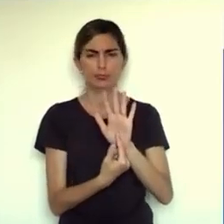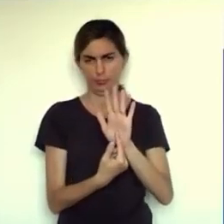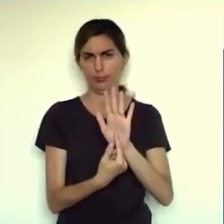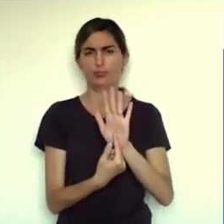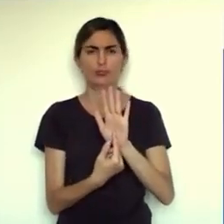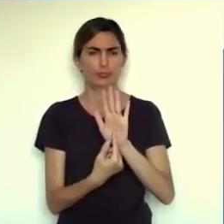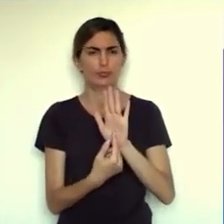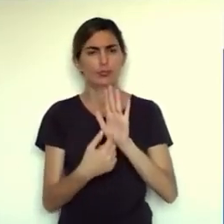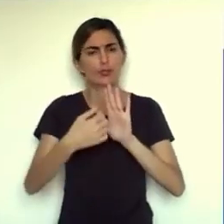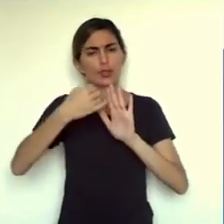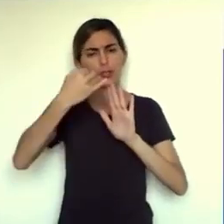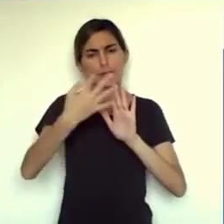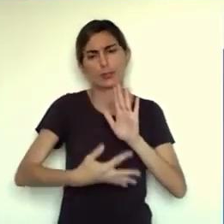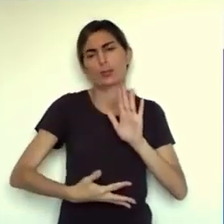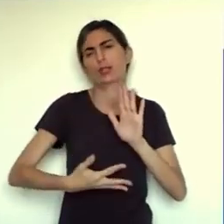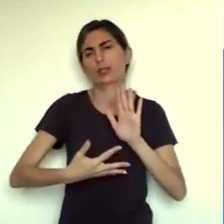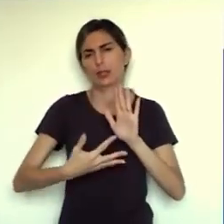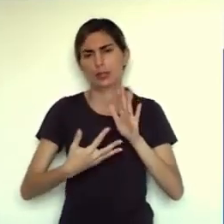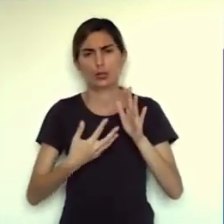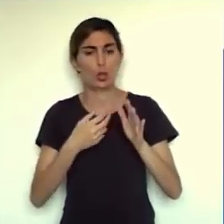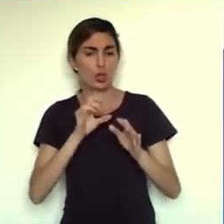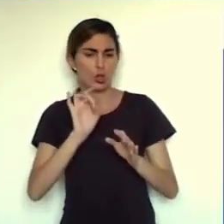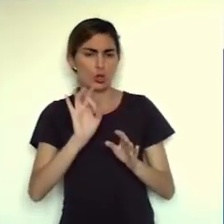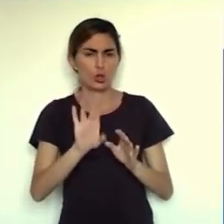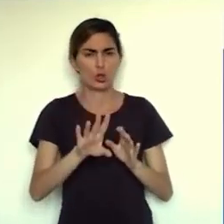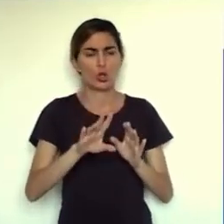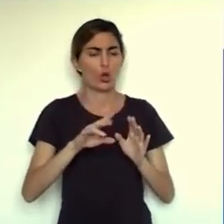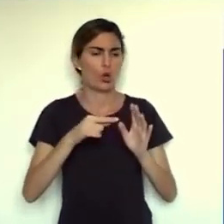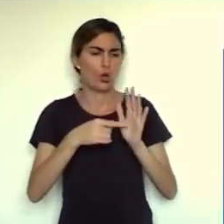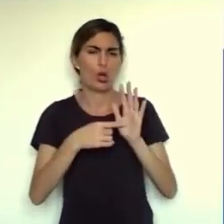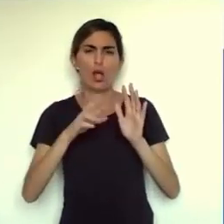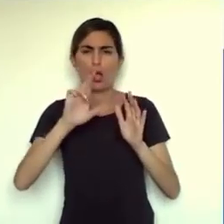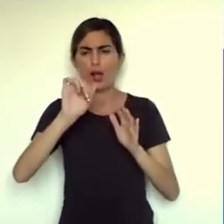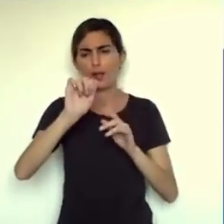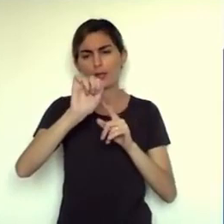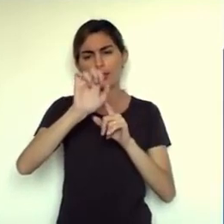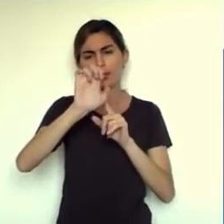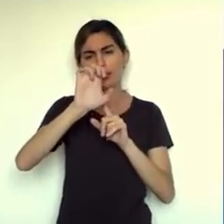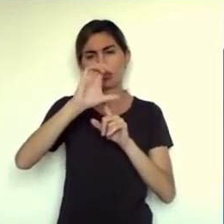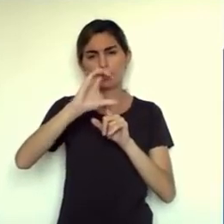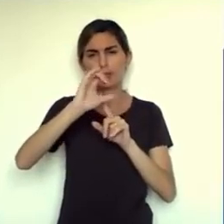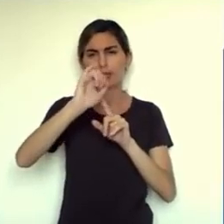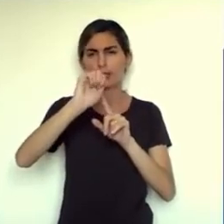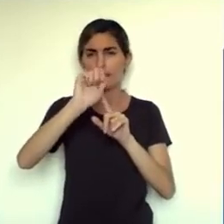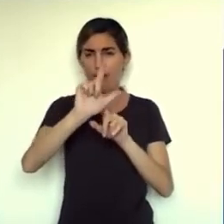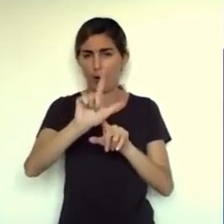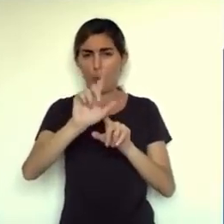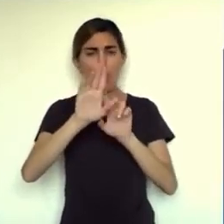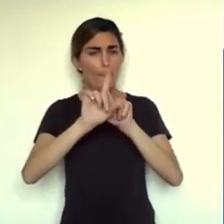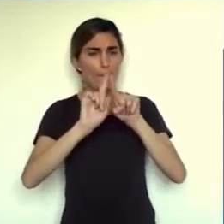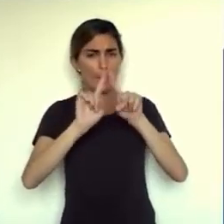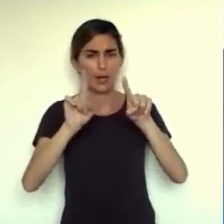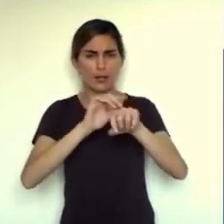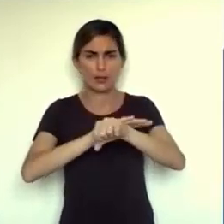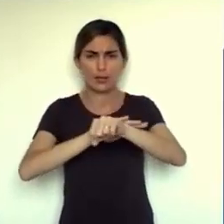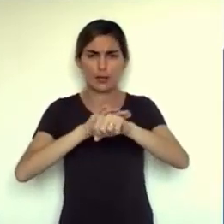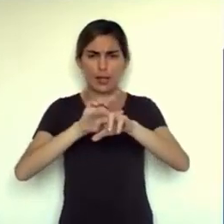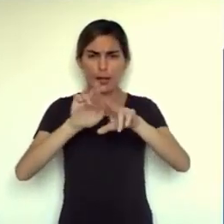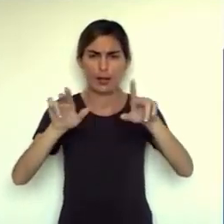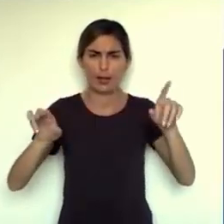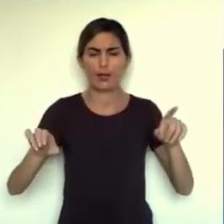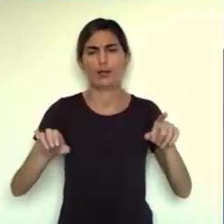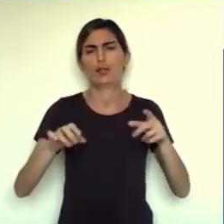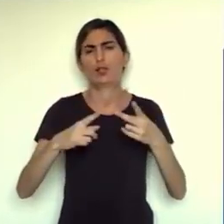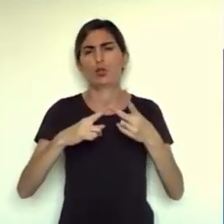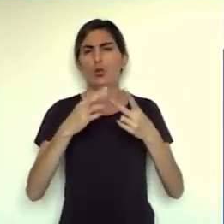sua configuração, não é, uma abrangência não apenas do ponto de vista racial, mas do ponto de vista étnico, não